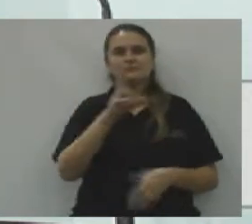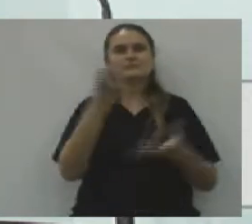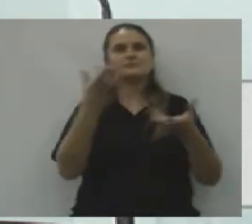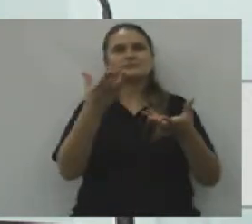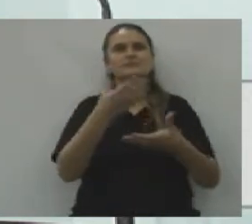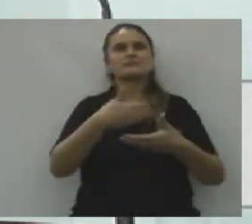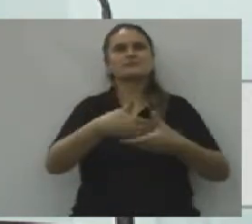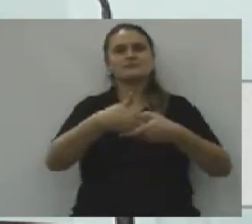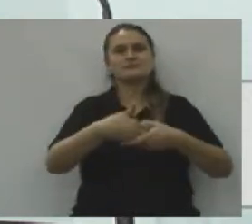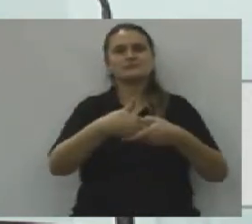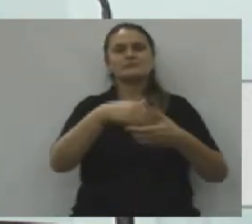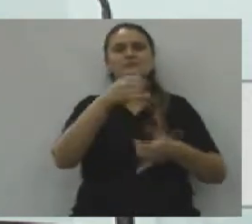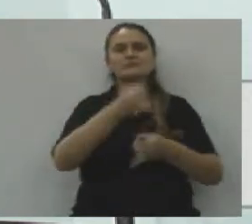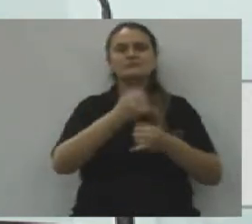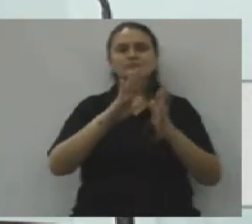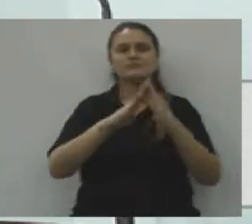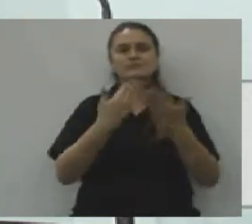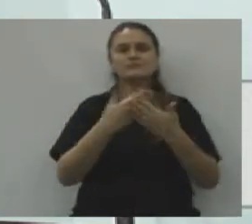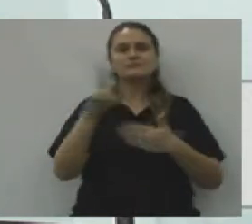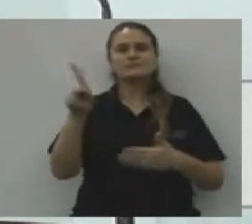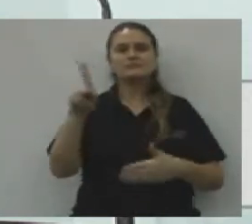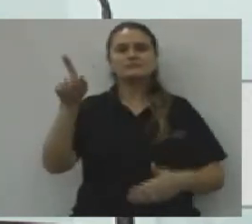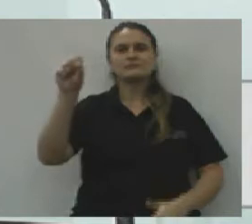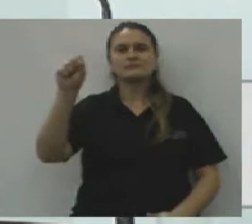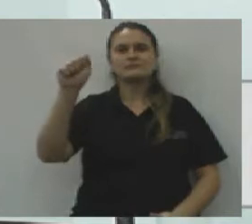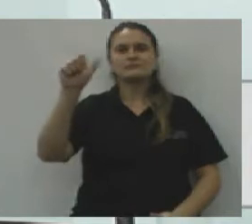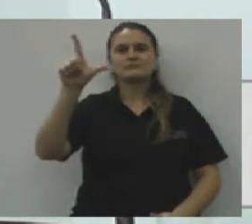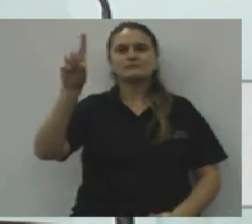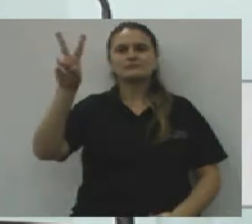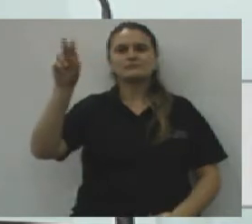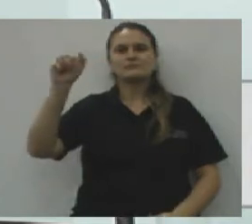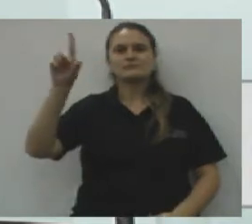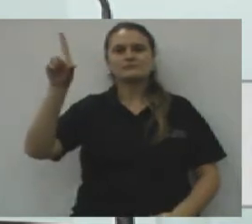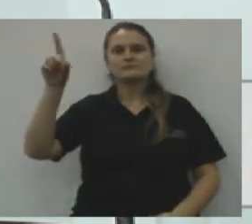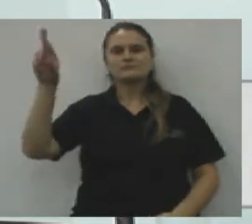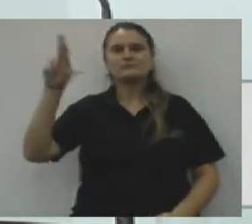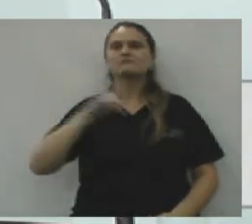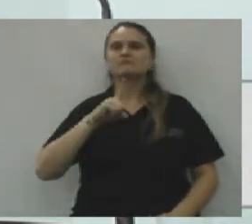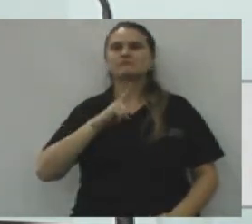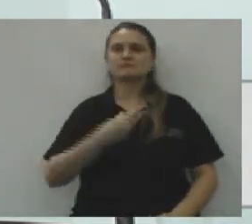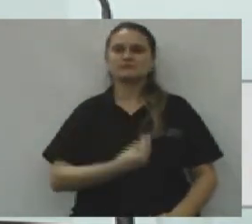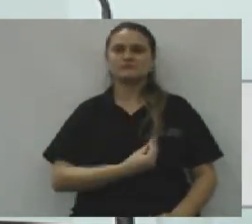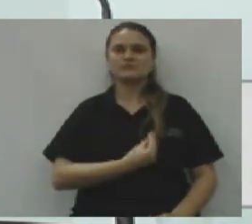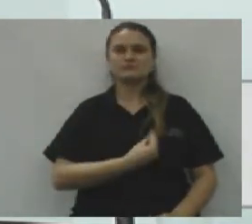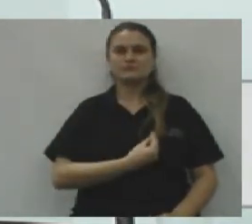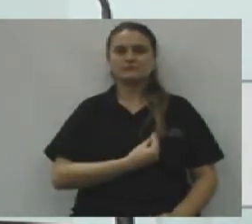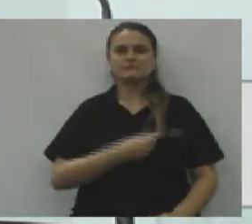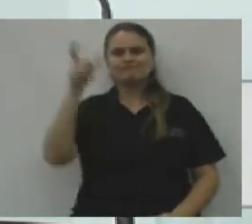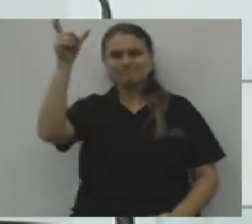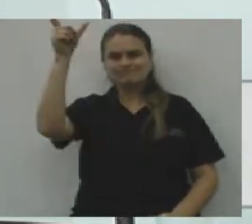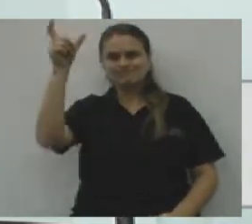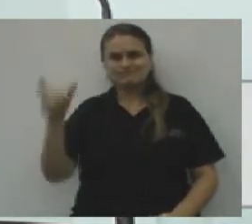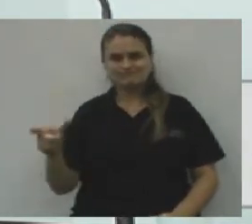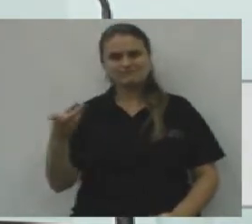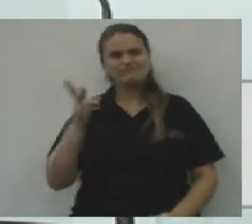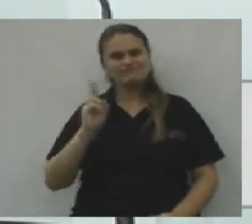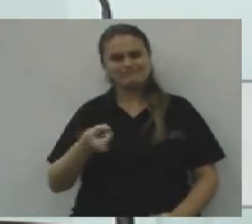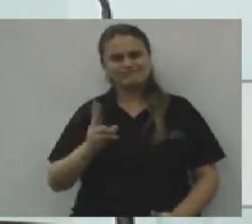todos os diretores municipais, estaduais, o professor Salvador Jazini, né, que está aqui presente. Ele enfrentou a